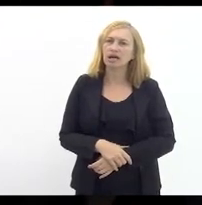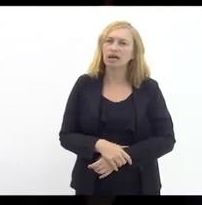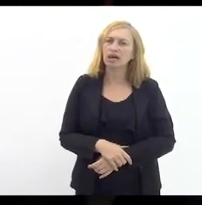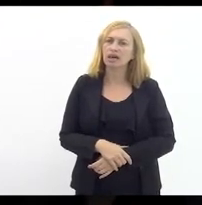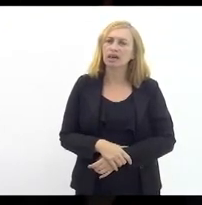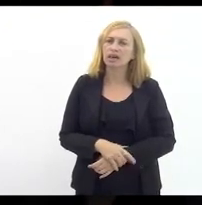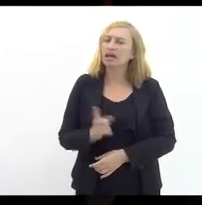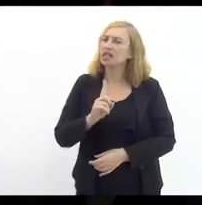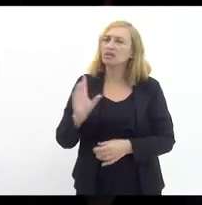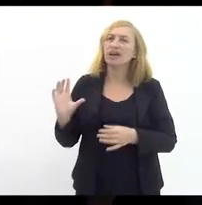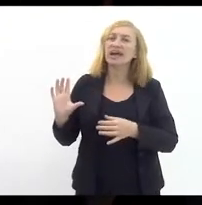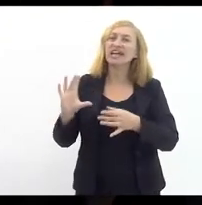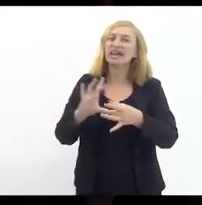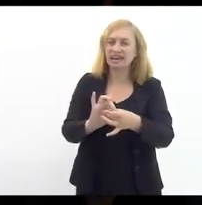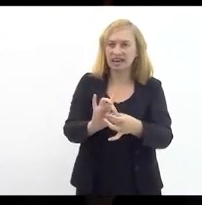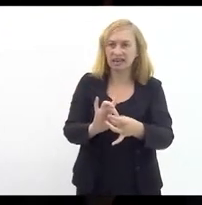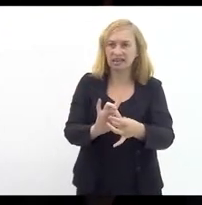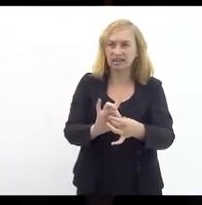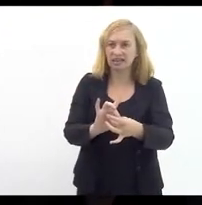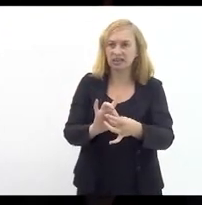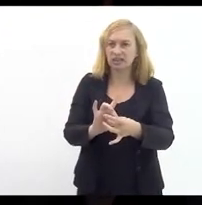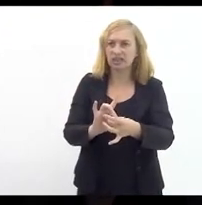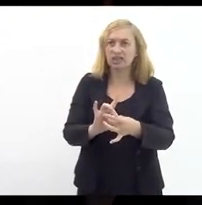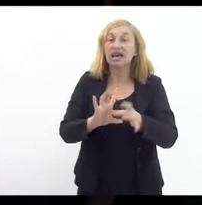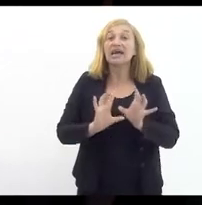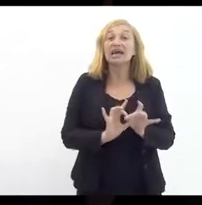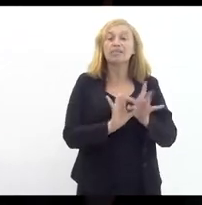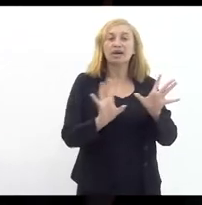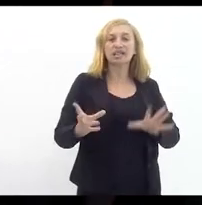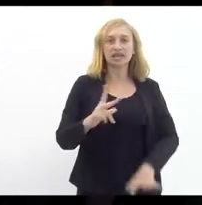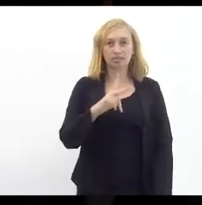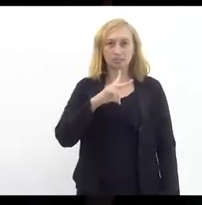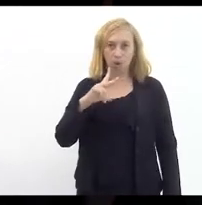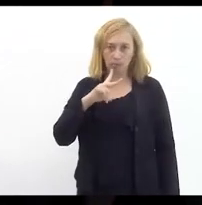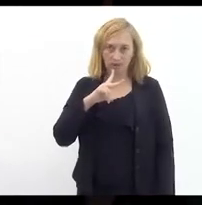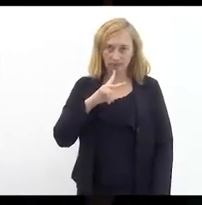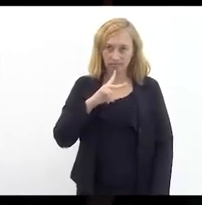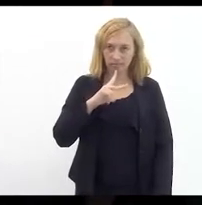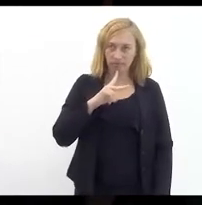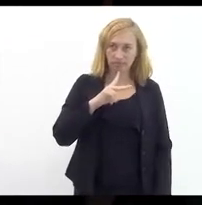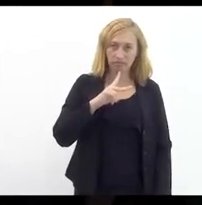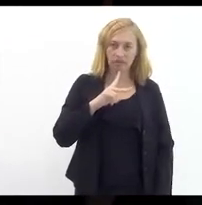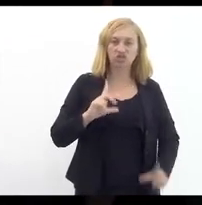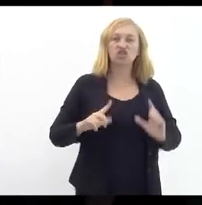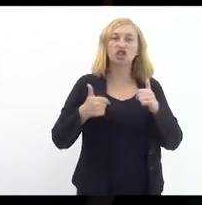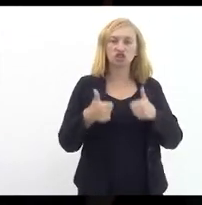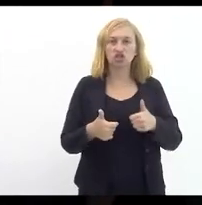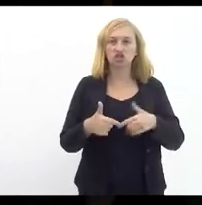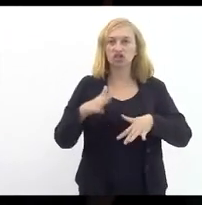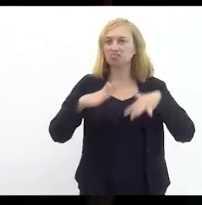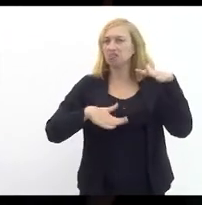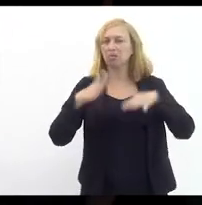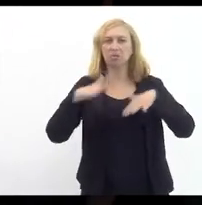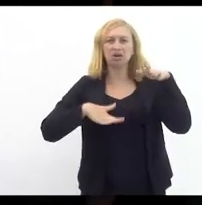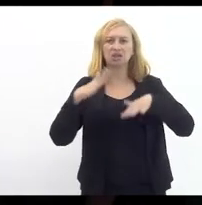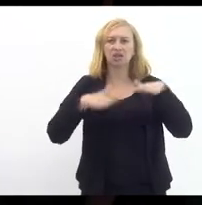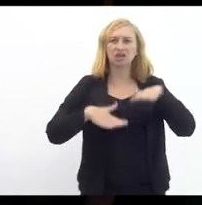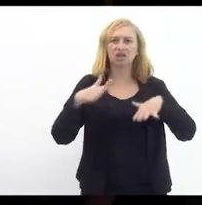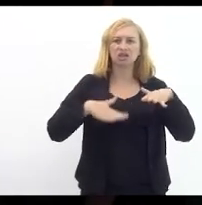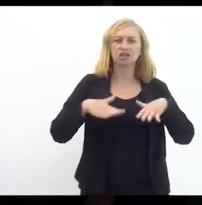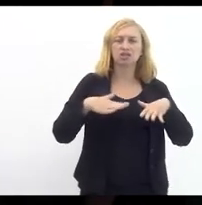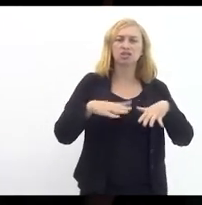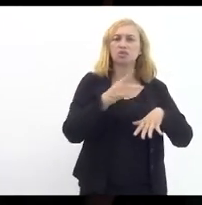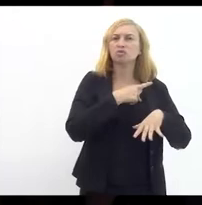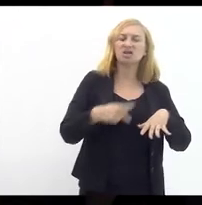Ela não é vinculada. Ela tem a autonomia, porque é uma autarquia. Ela funciona independente tem um